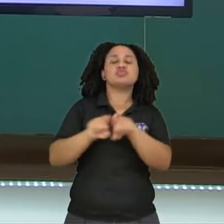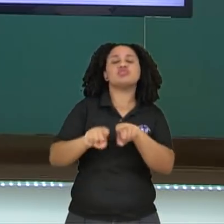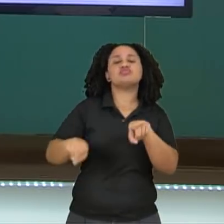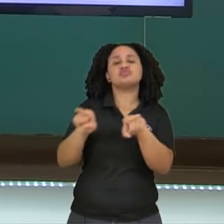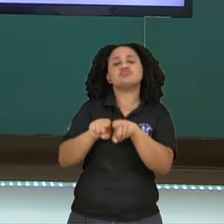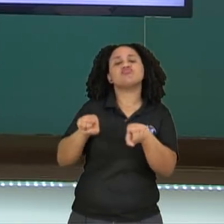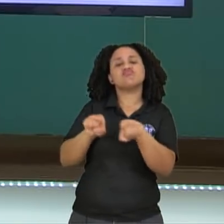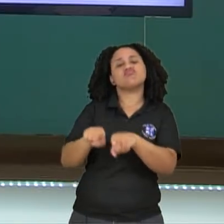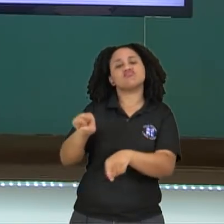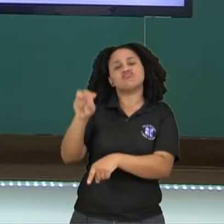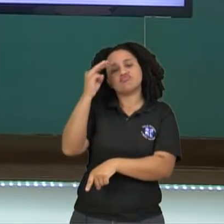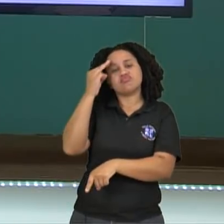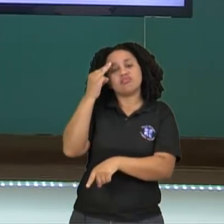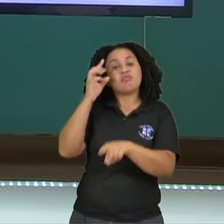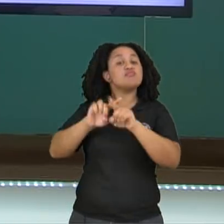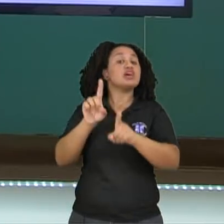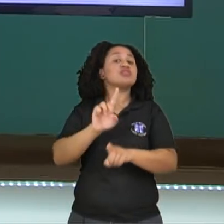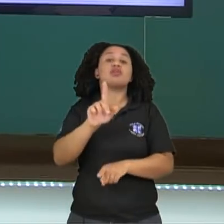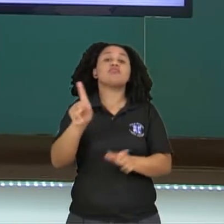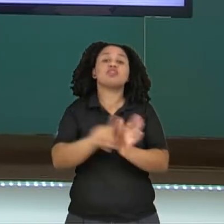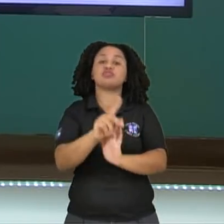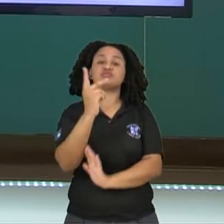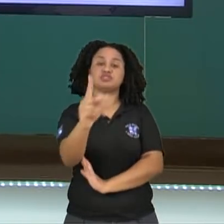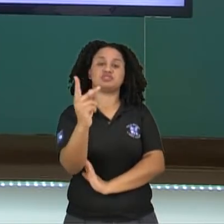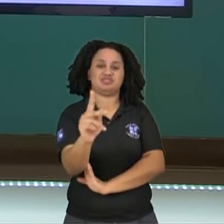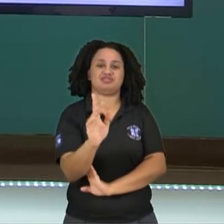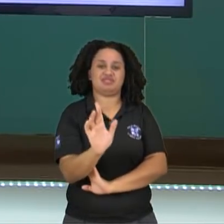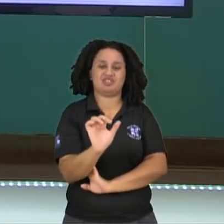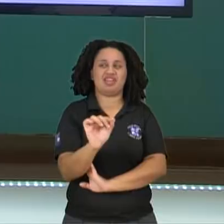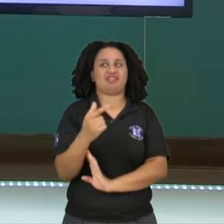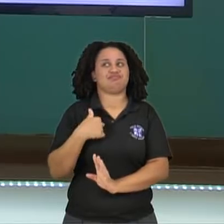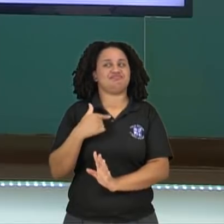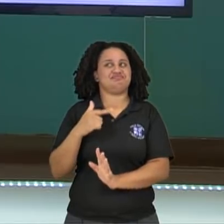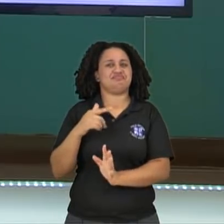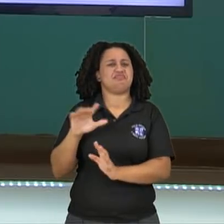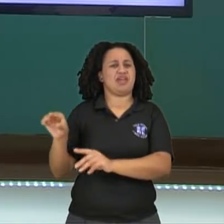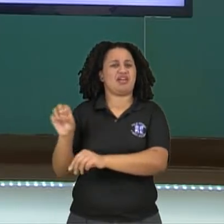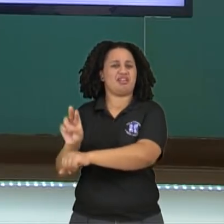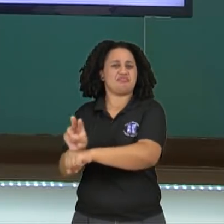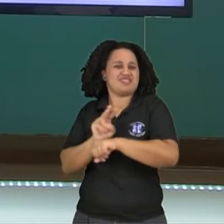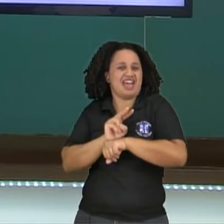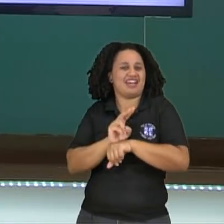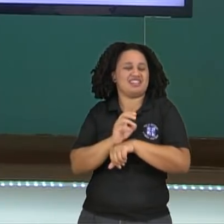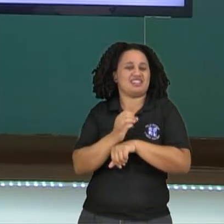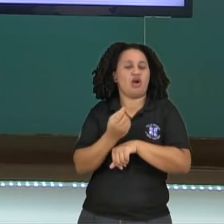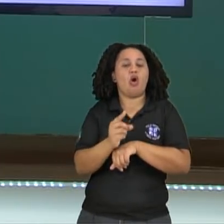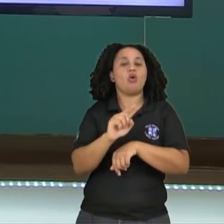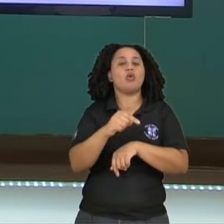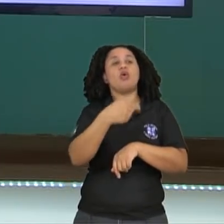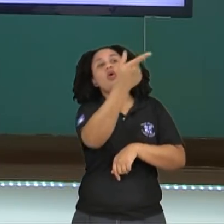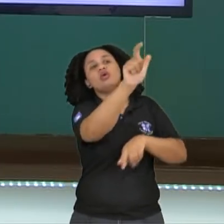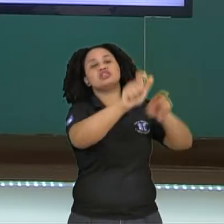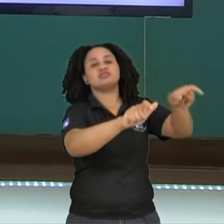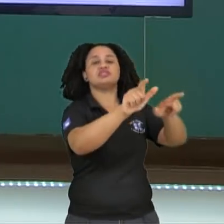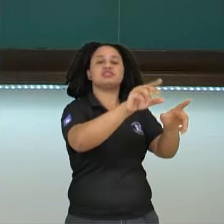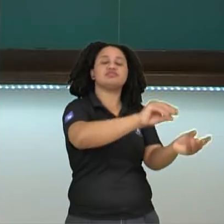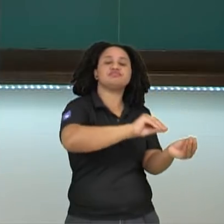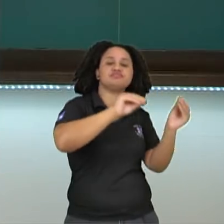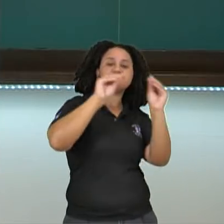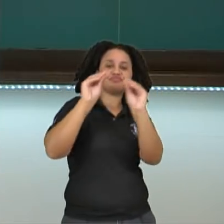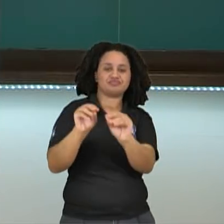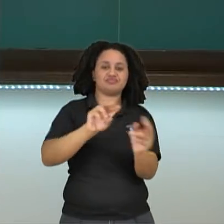memória novamente. Mas não é sua. É emprestada ou, melhor ainda, trazida de outros para você. Como